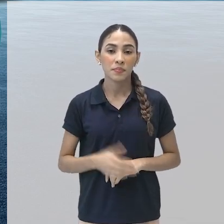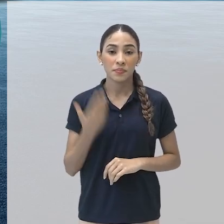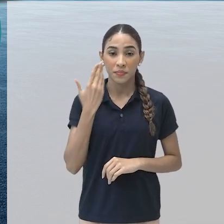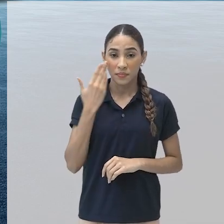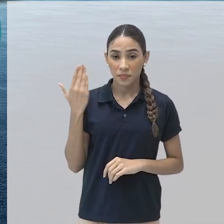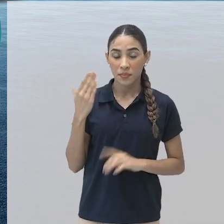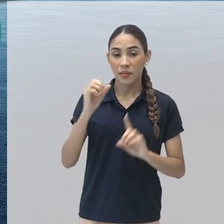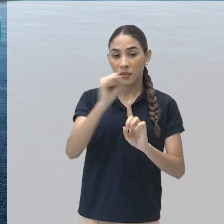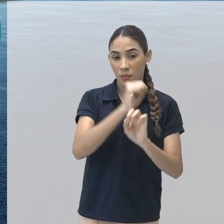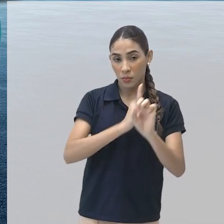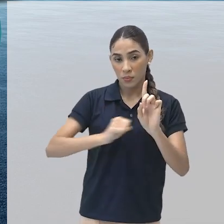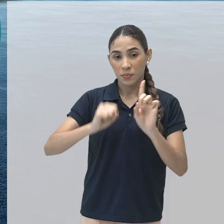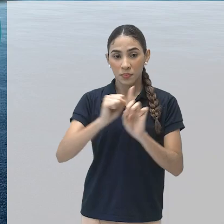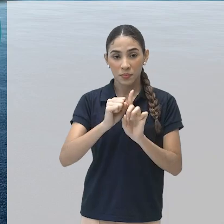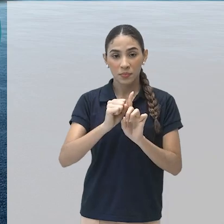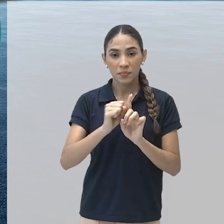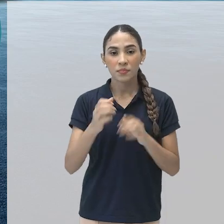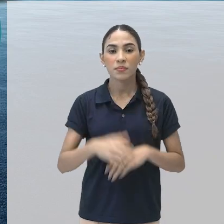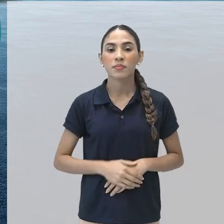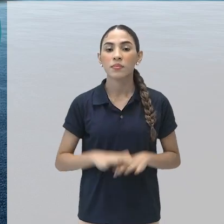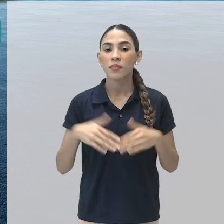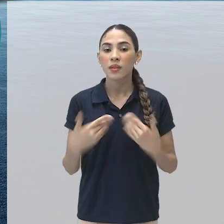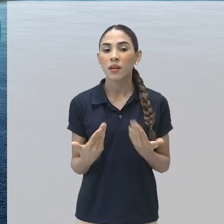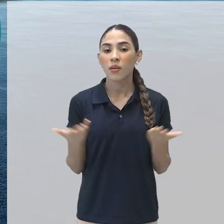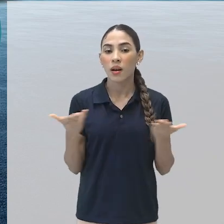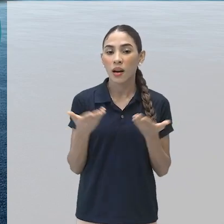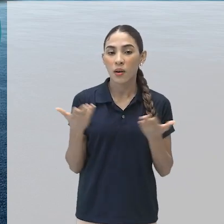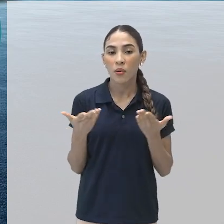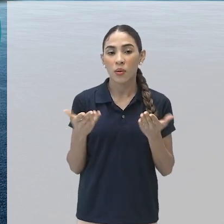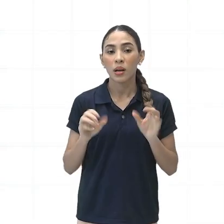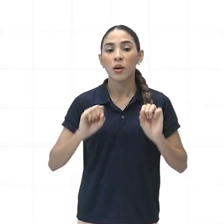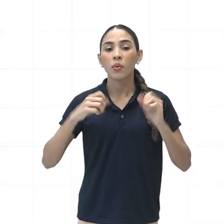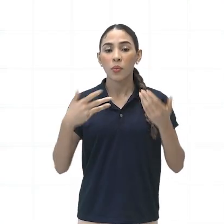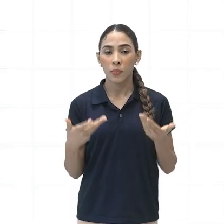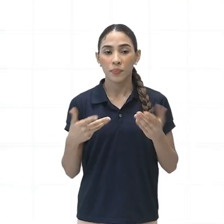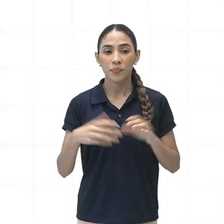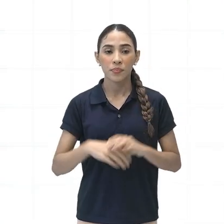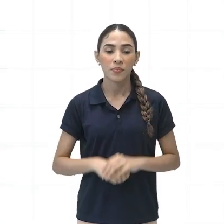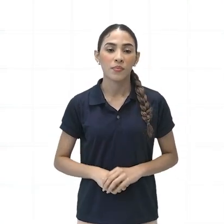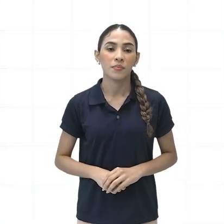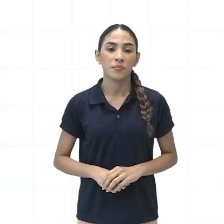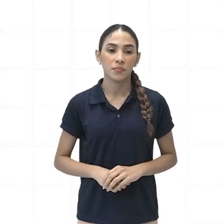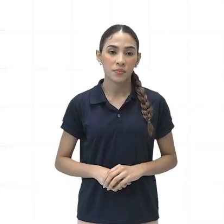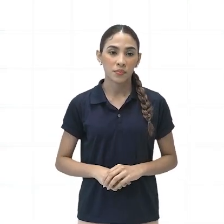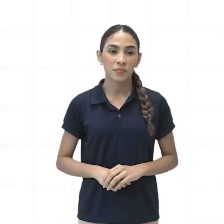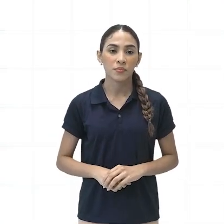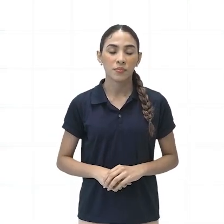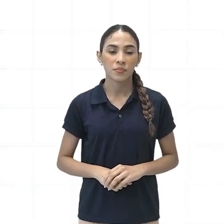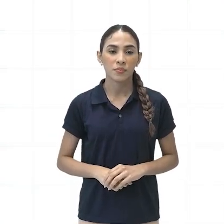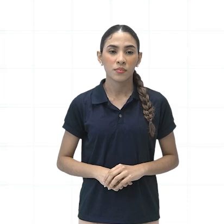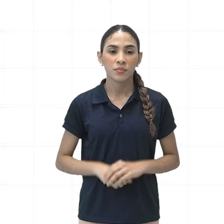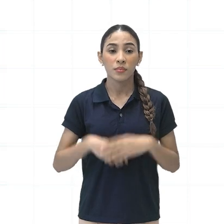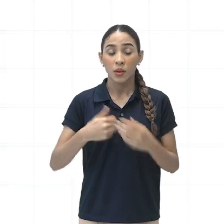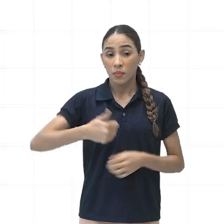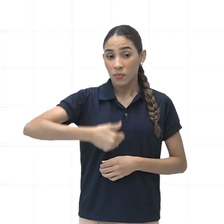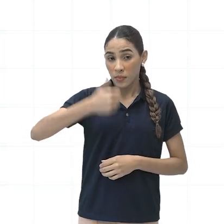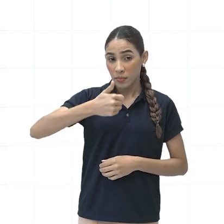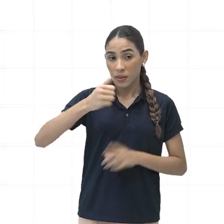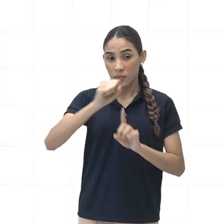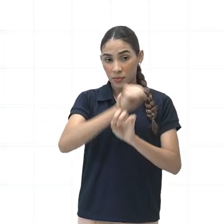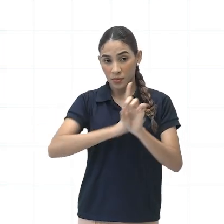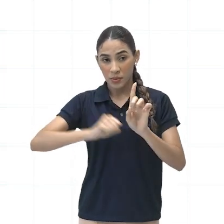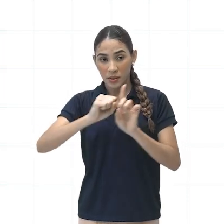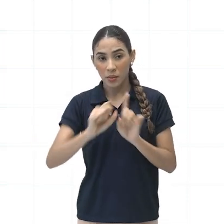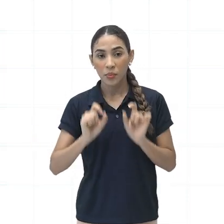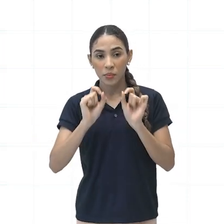benefícios sociais. Vamos ver que benefícios são esses? Observem. Primeiro benefício